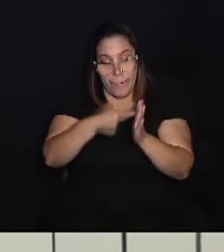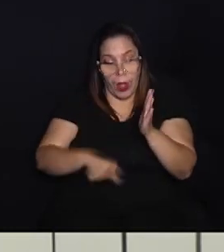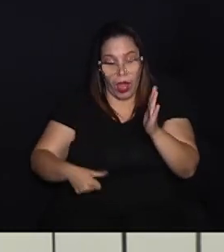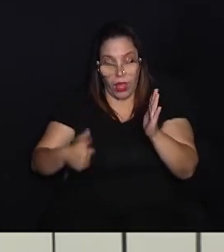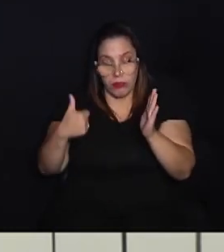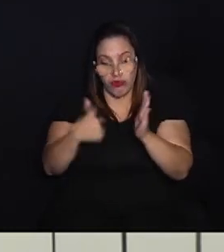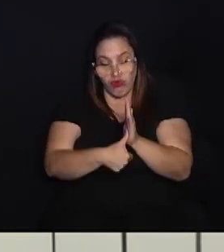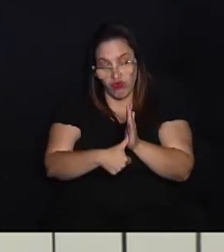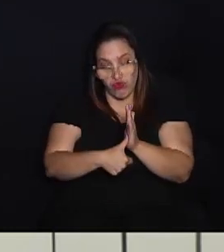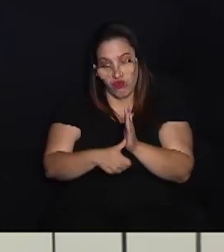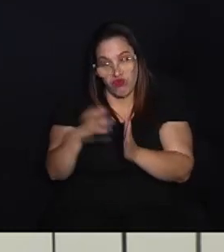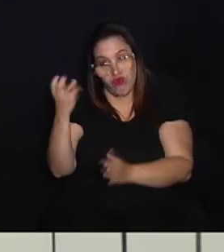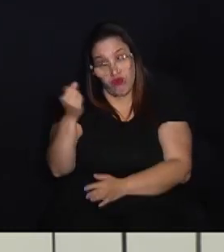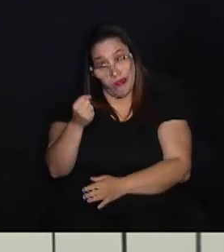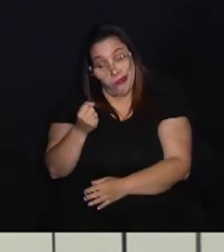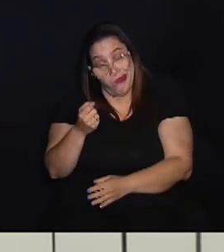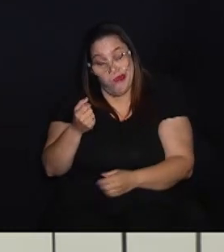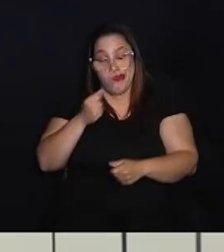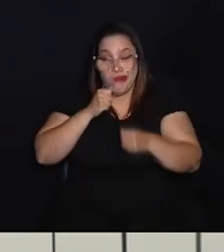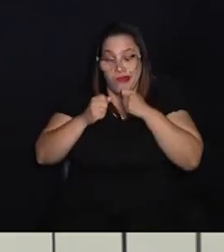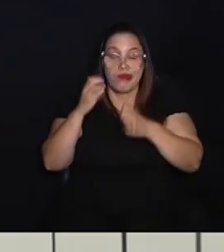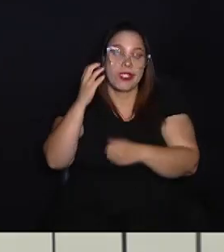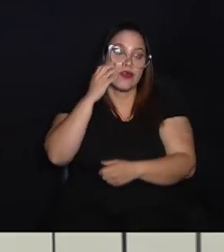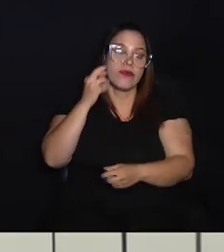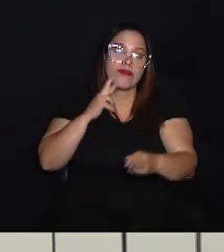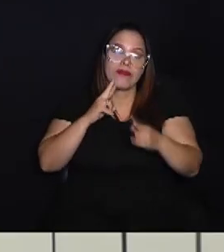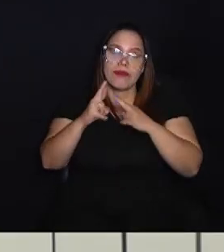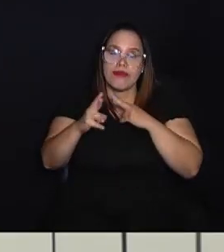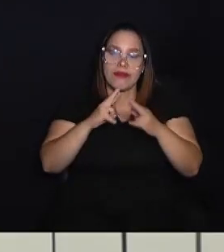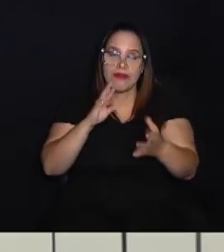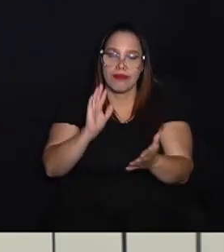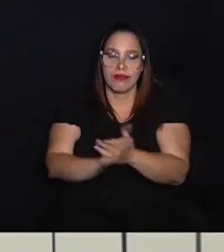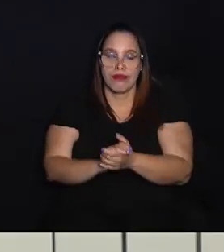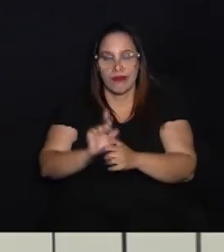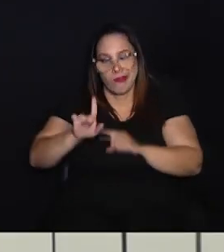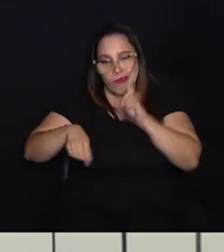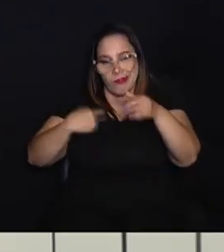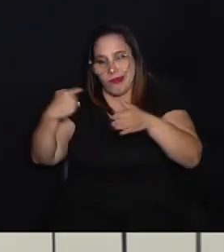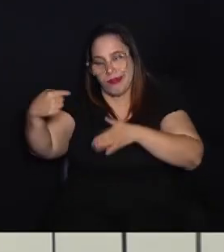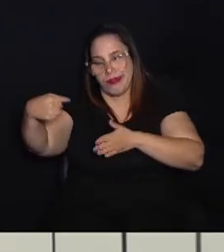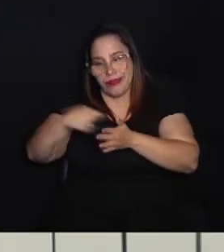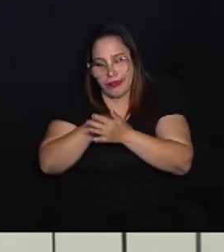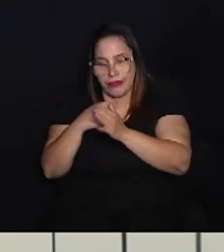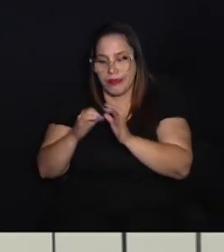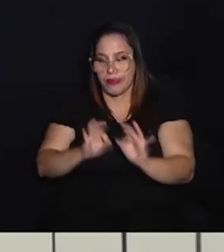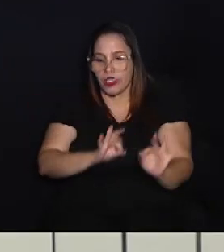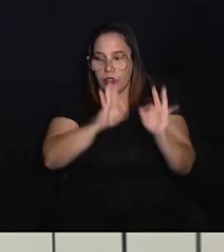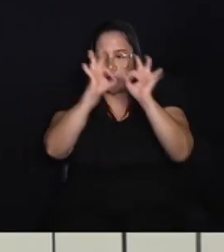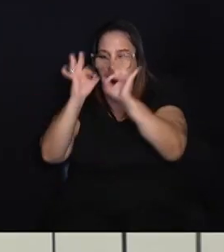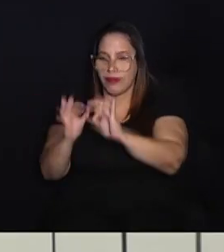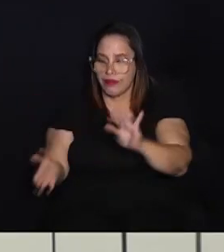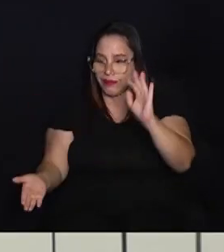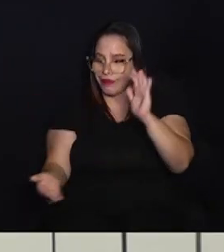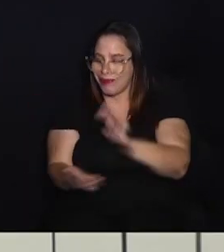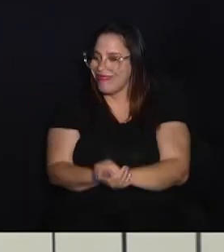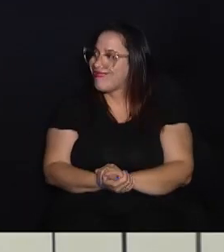André Aranha preparou uma reportagem para responder a essas e outras perguntas. Acompanhe.